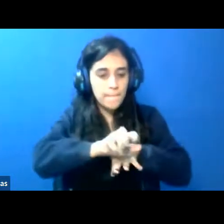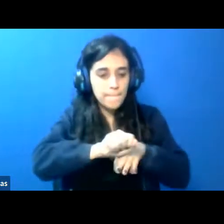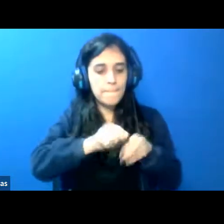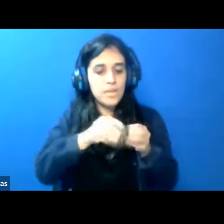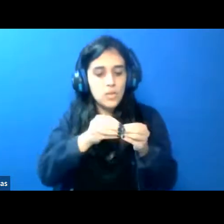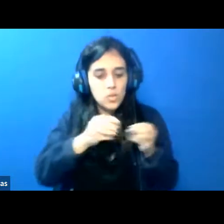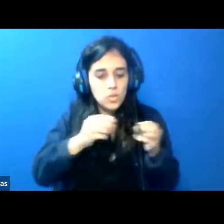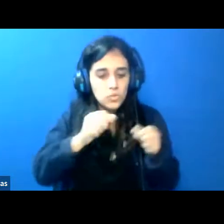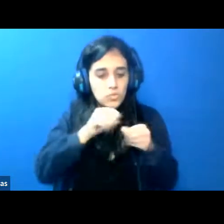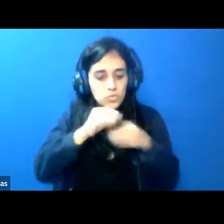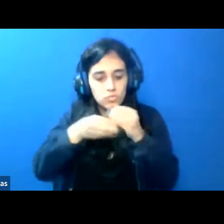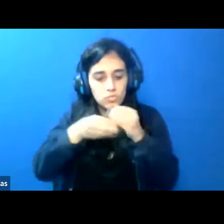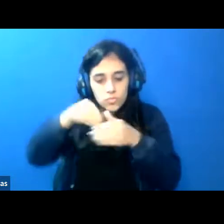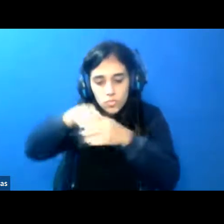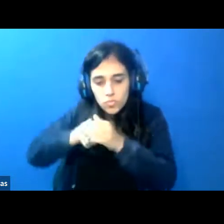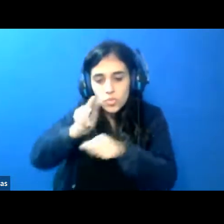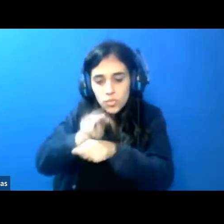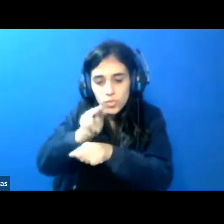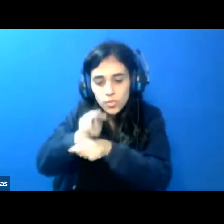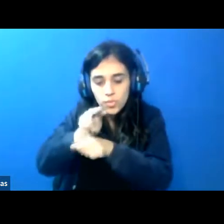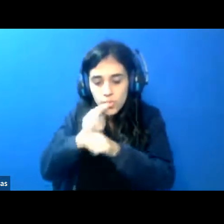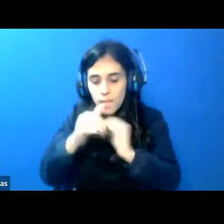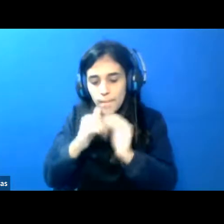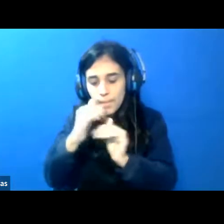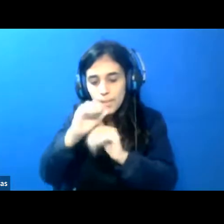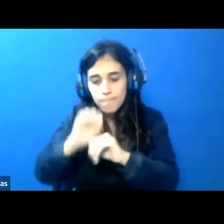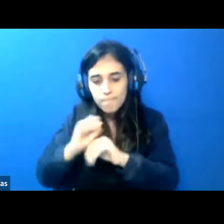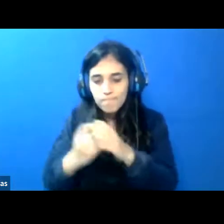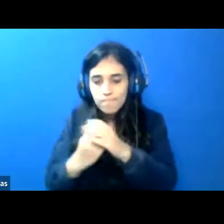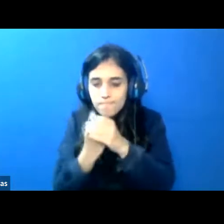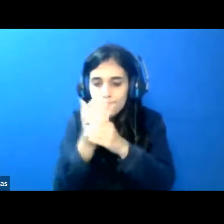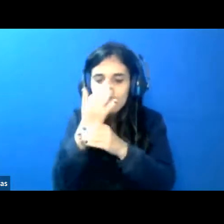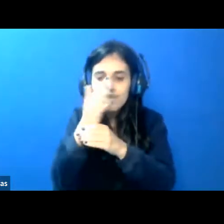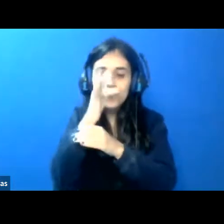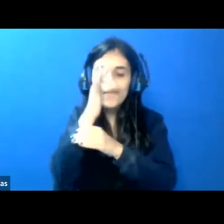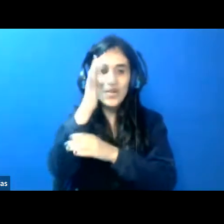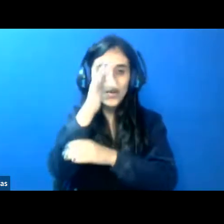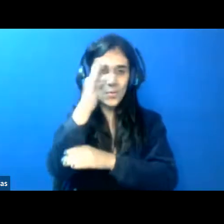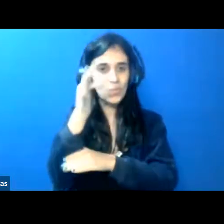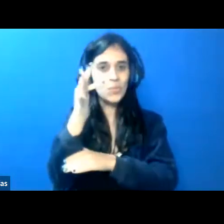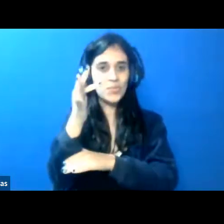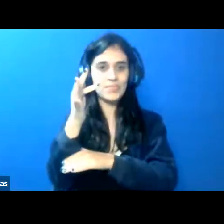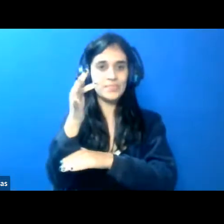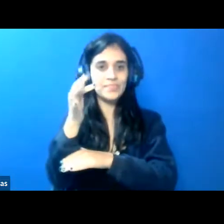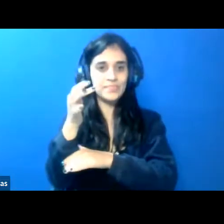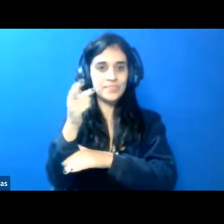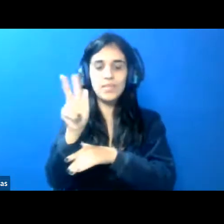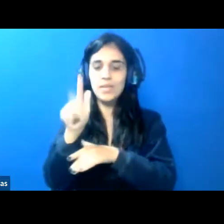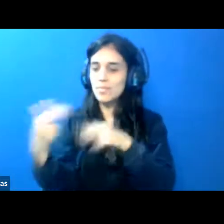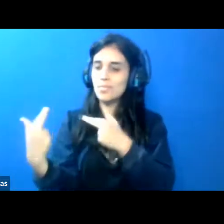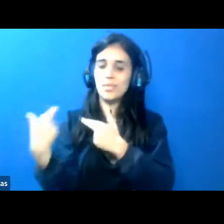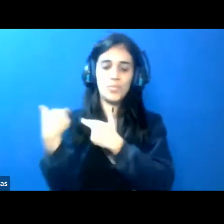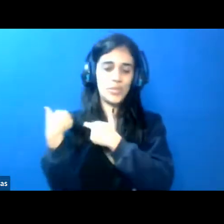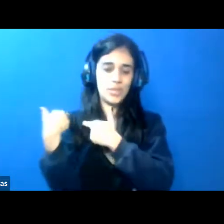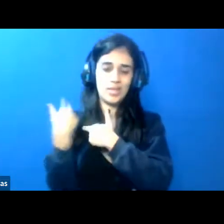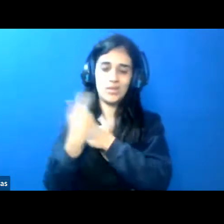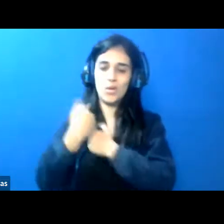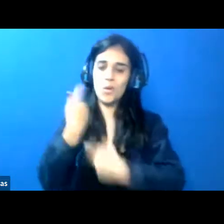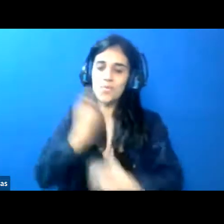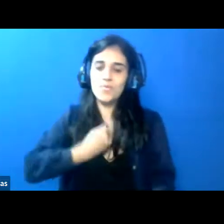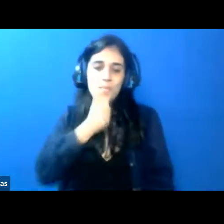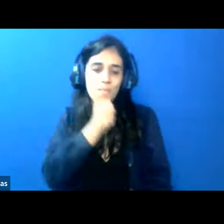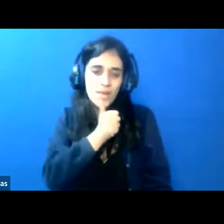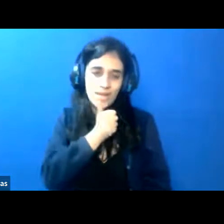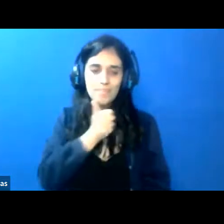sementes, a cuidar delas. Então, esse sempre foi um dos nossos grandes papéis, né? E aí, nós, enquanto movimento,